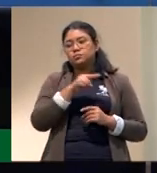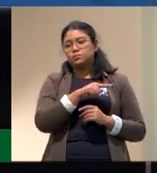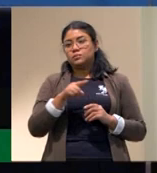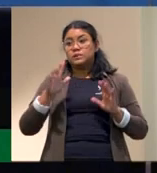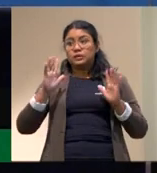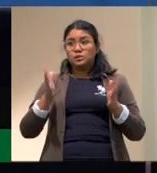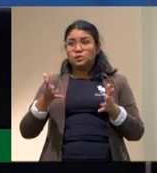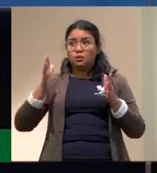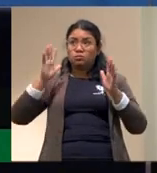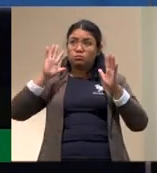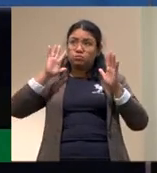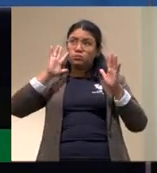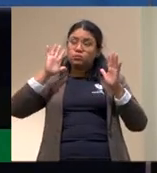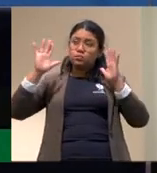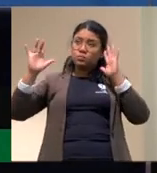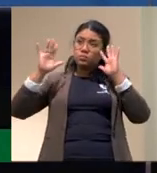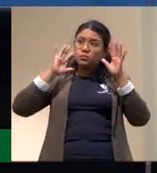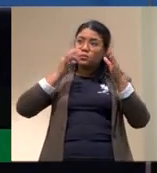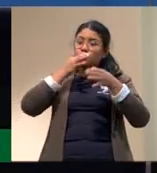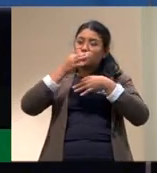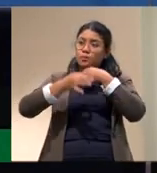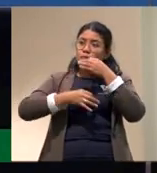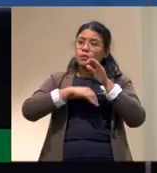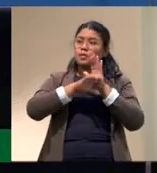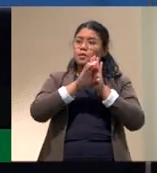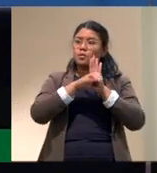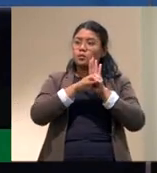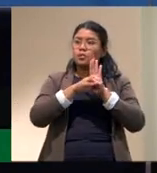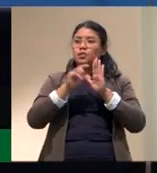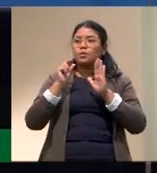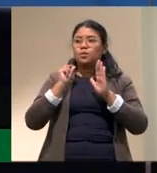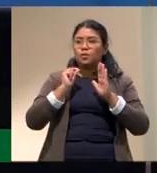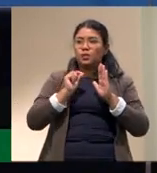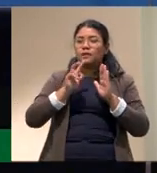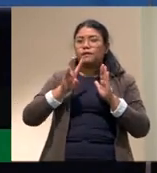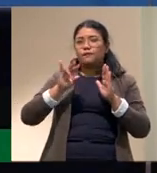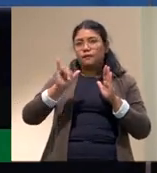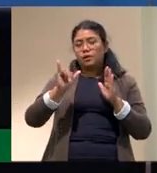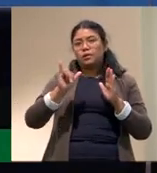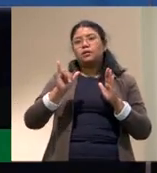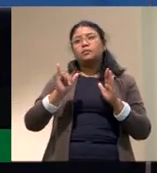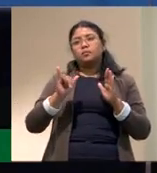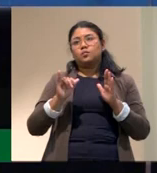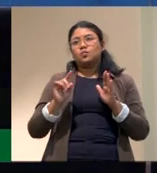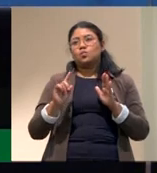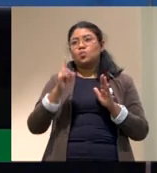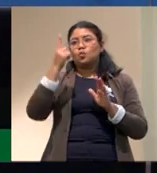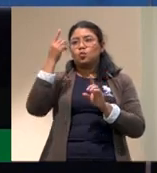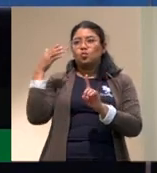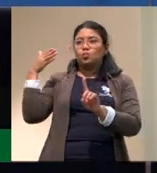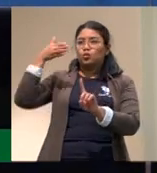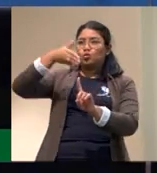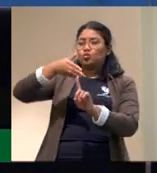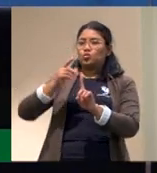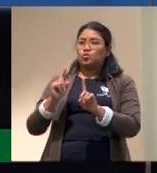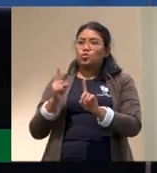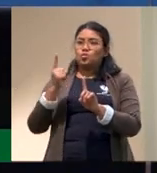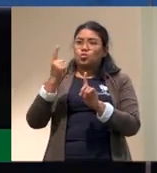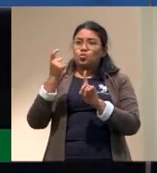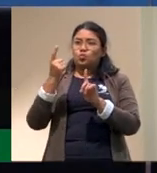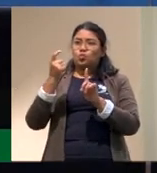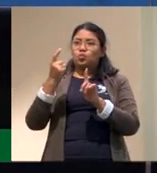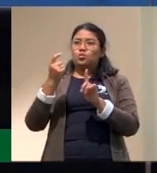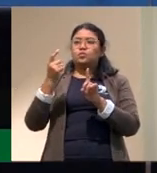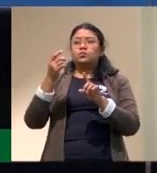dessa afirmação, desse conceitual, a ideia de que ela vai ter um único ponto de chegada. Por